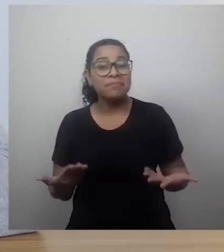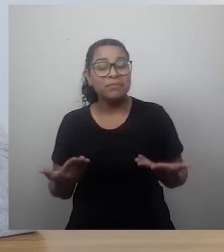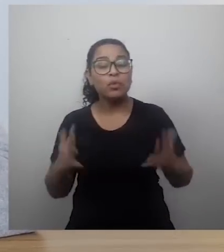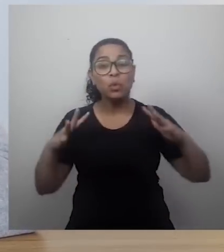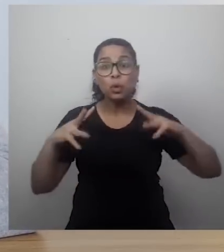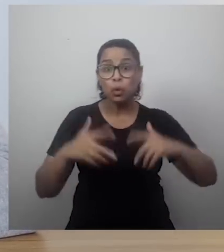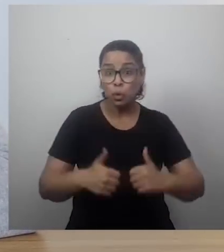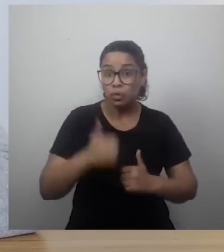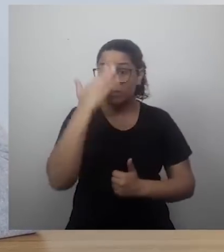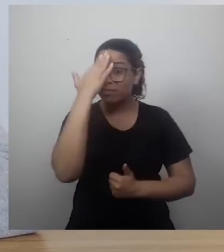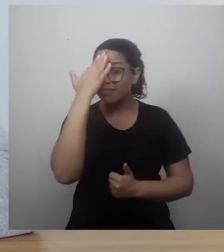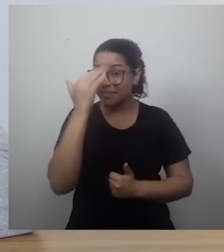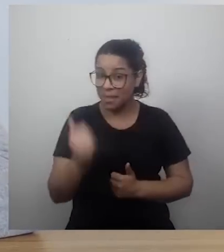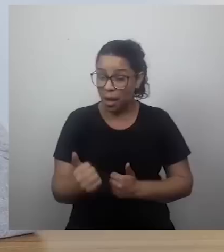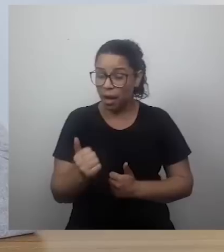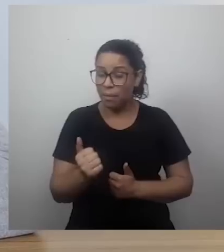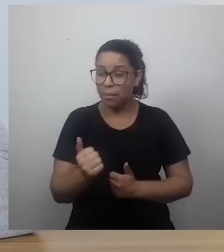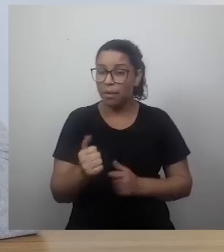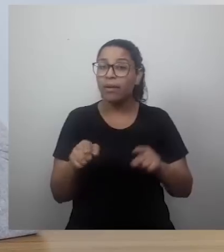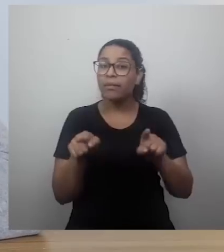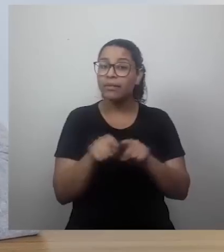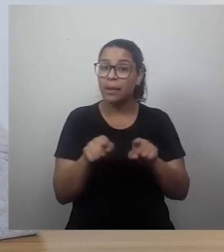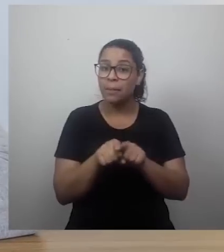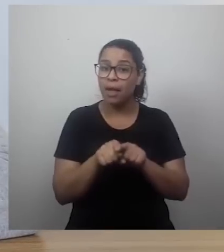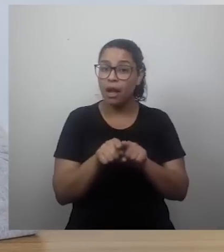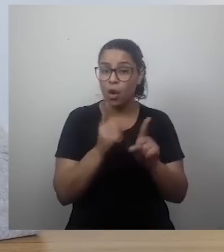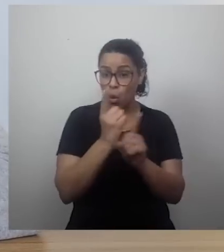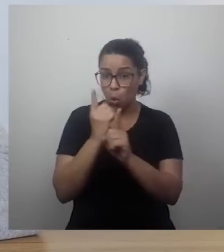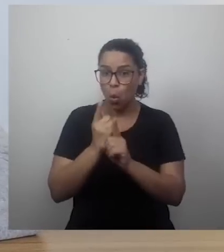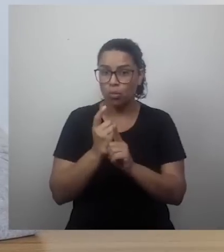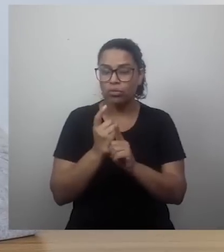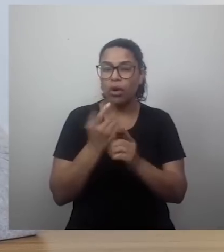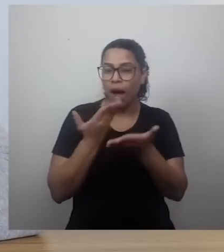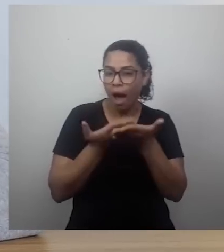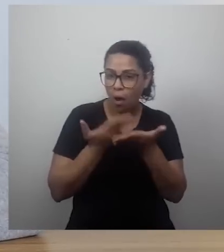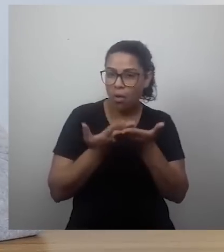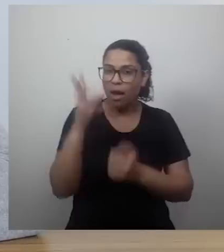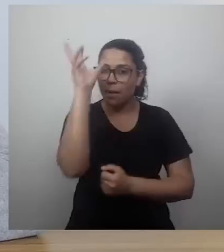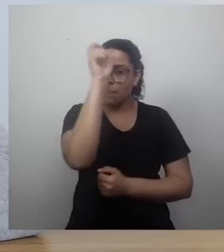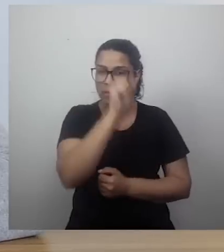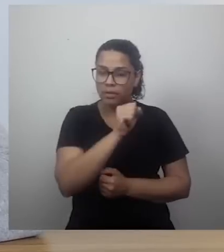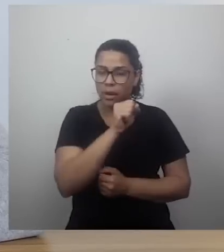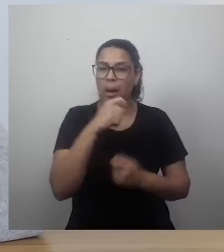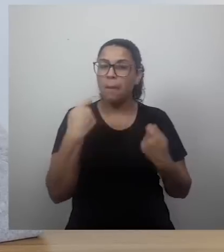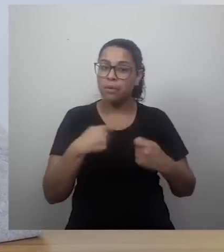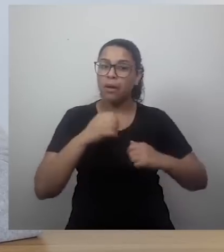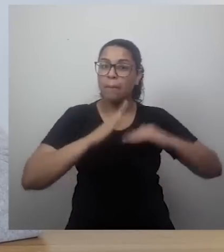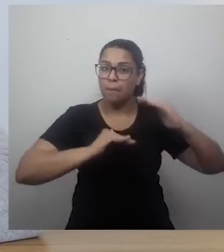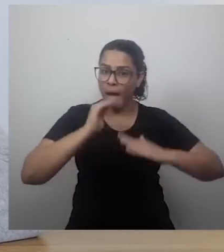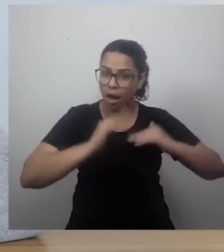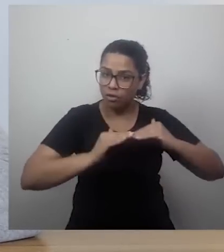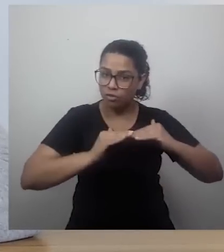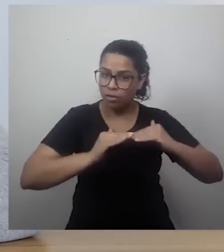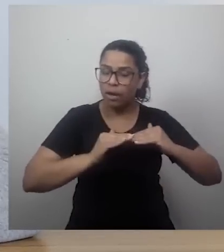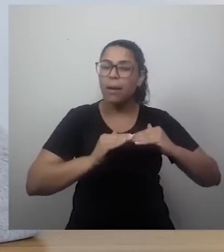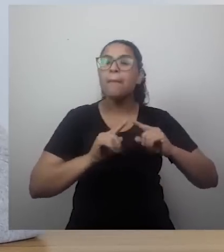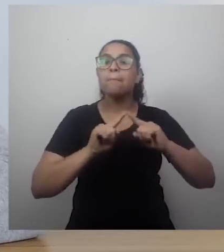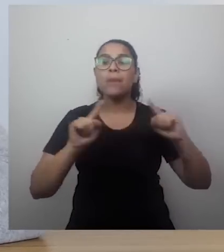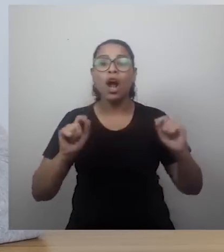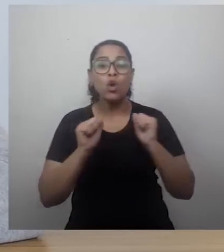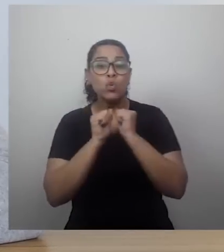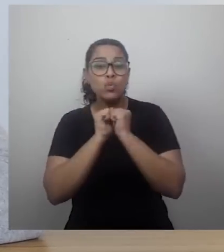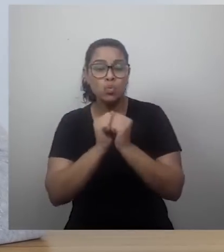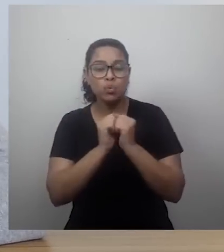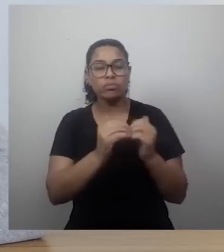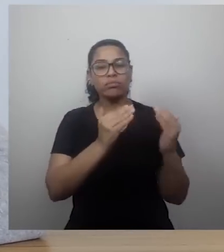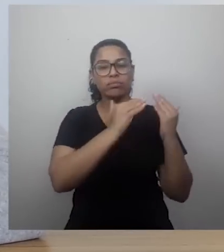sabe ou os que iremos aprender em nossos encontros não devem ser postos em prática sem responsabilidade,